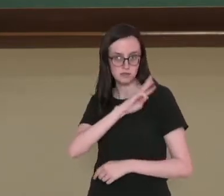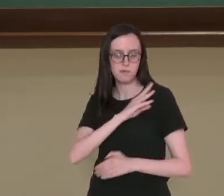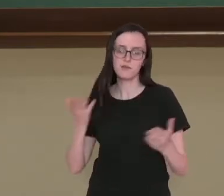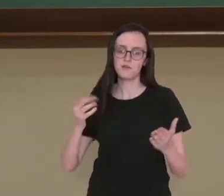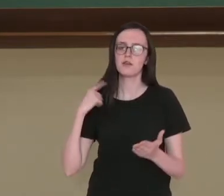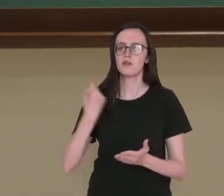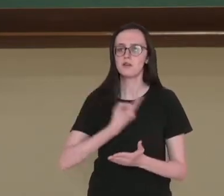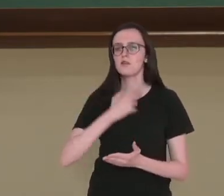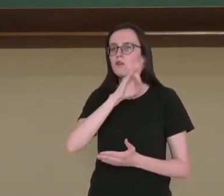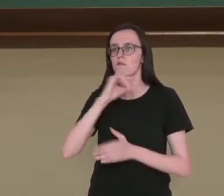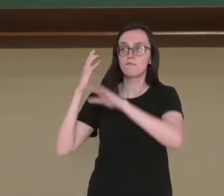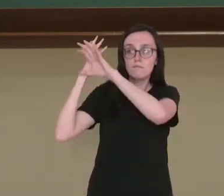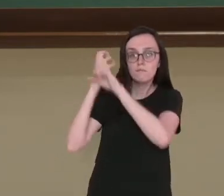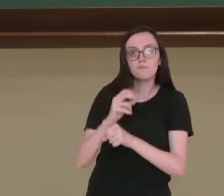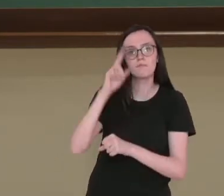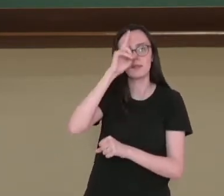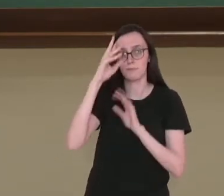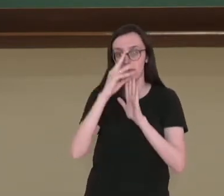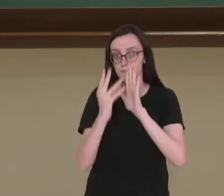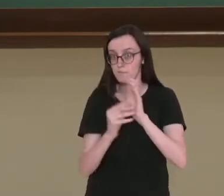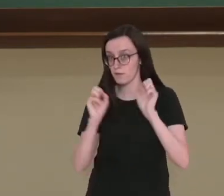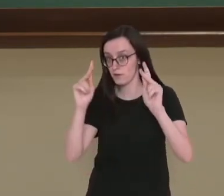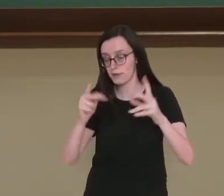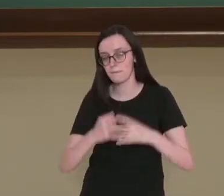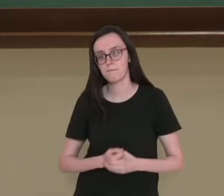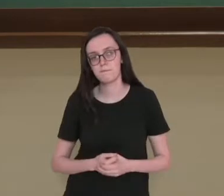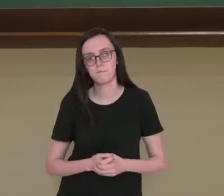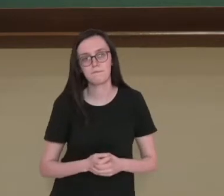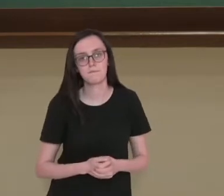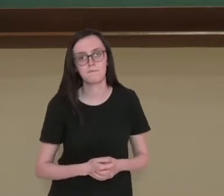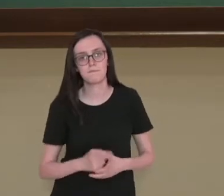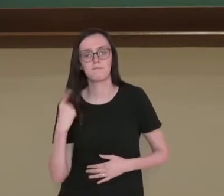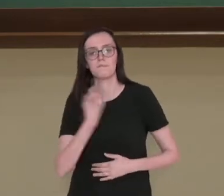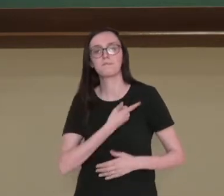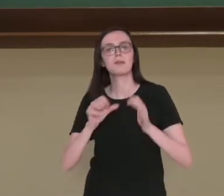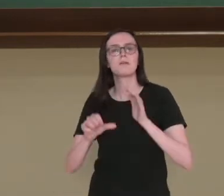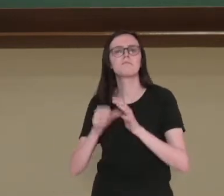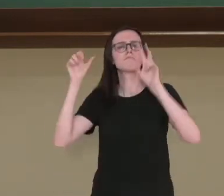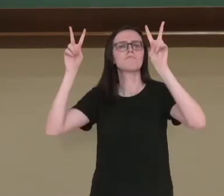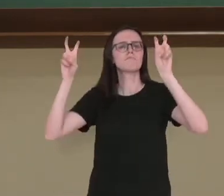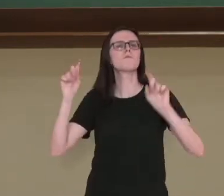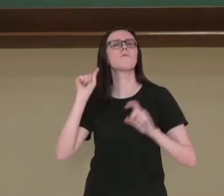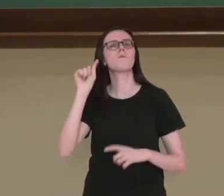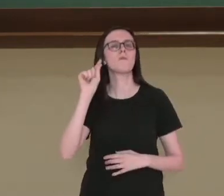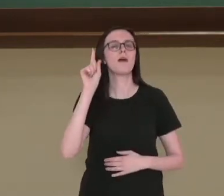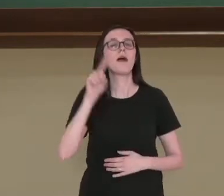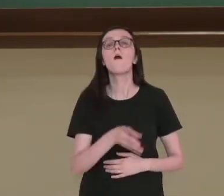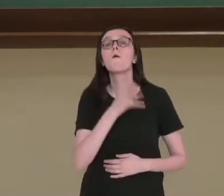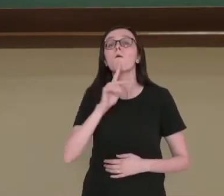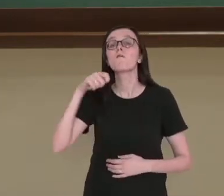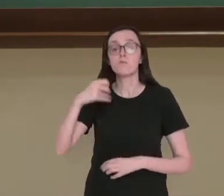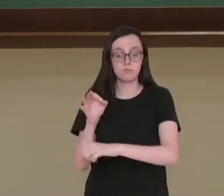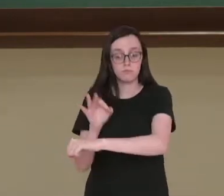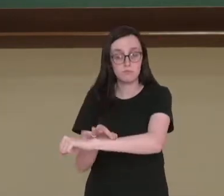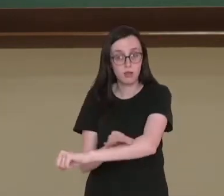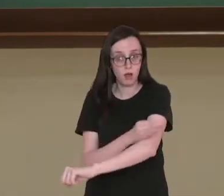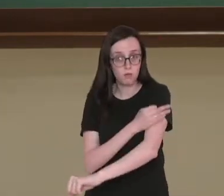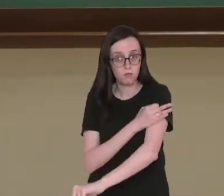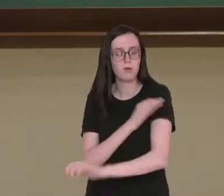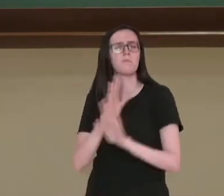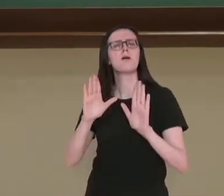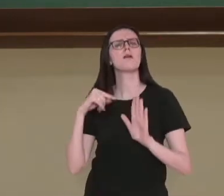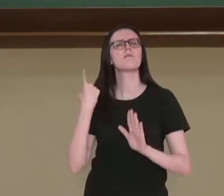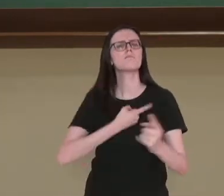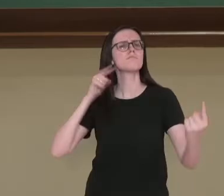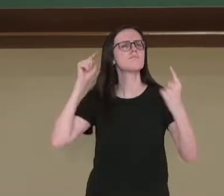dar uma relembrada nesse conteúdo, tá? Então, nosso primeiro assunto é conhecer as células. E qual é o